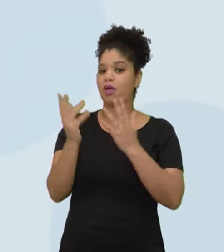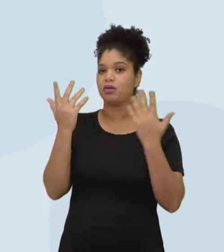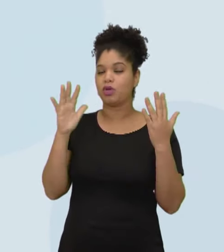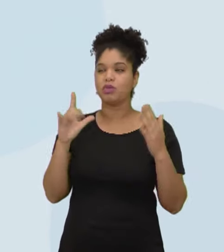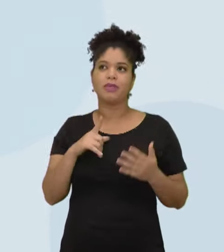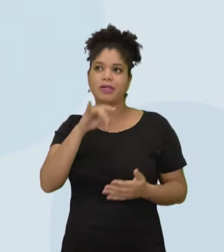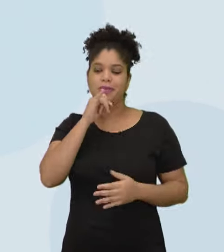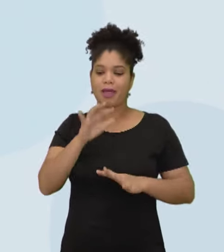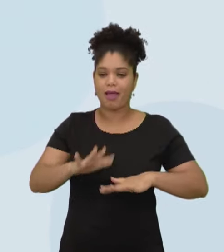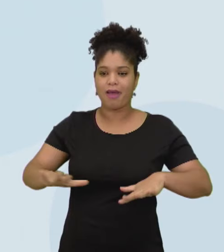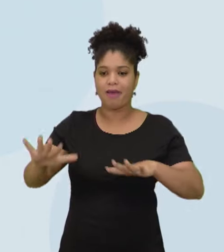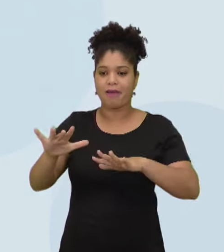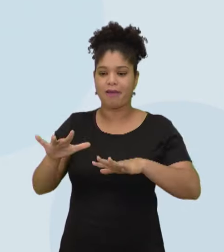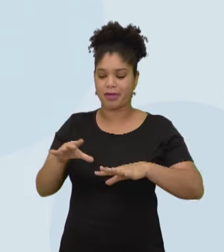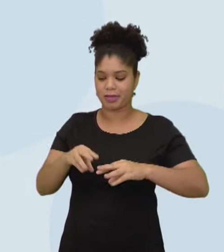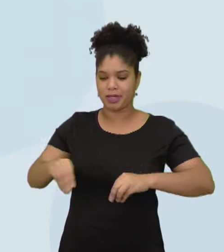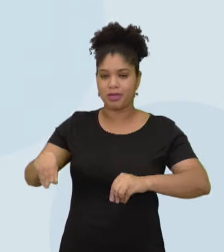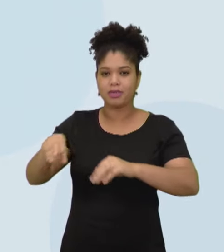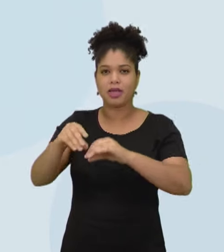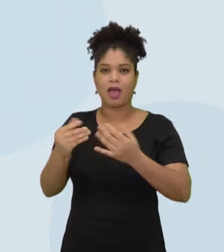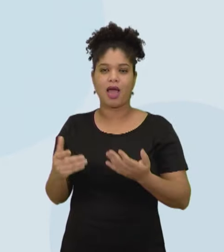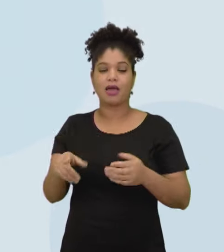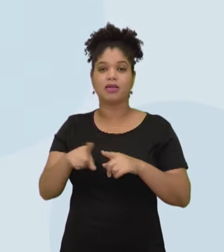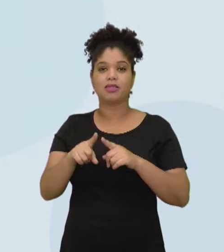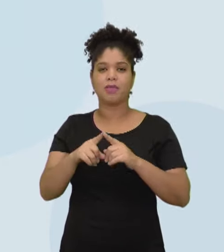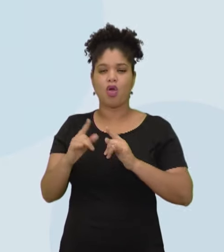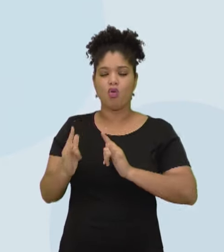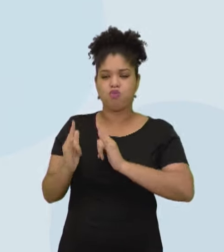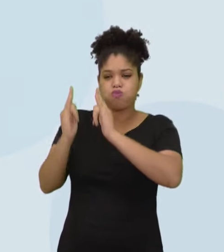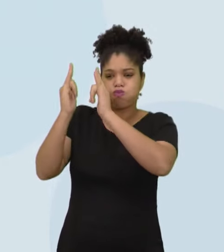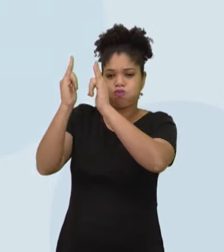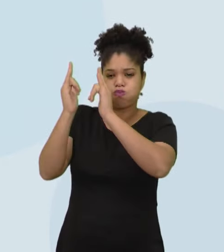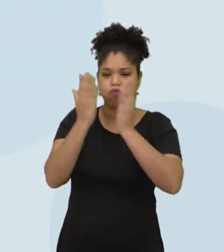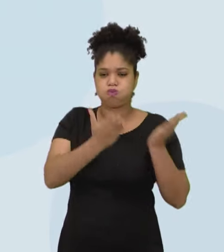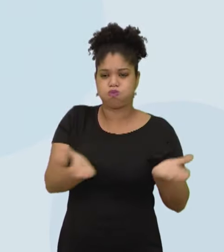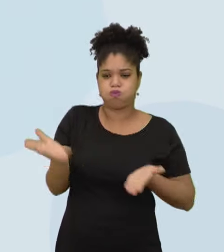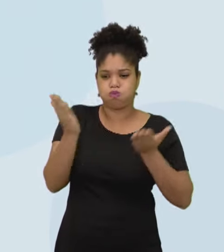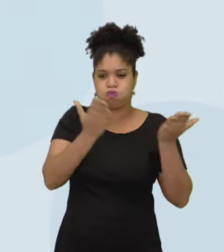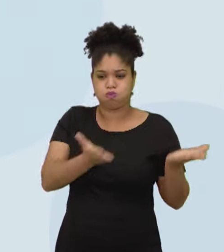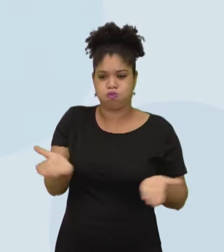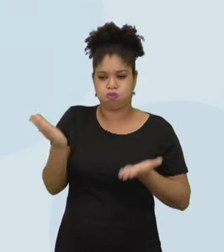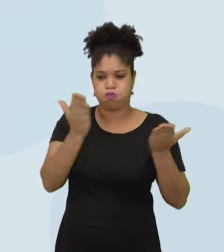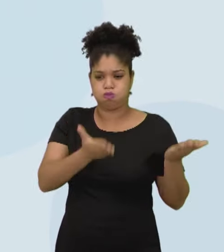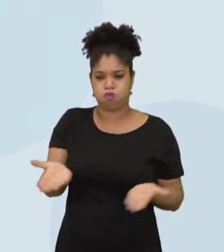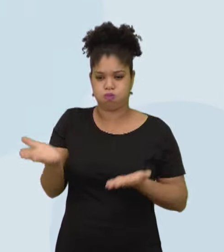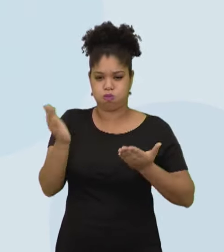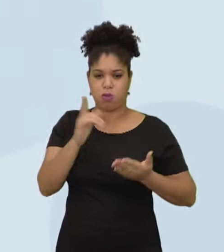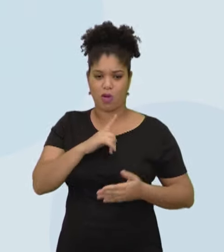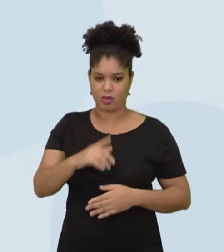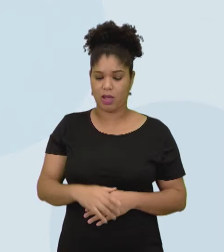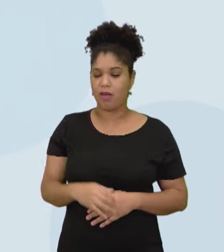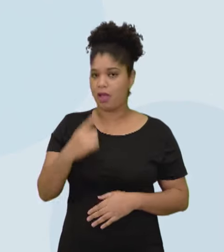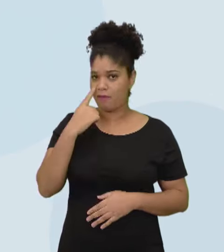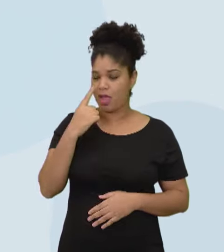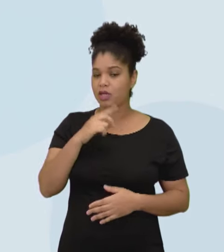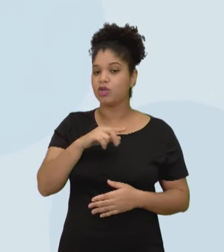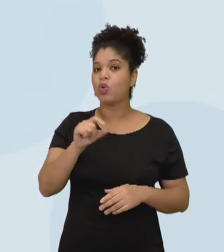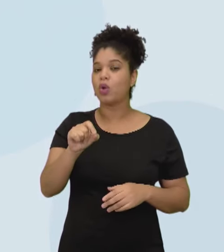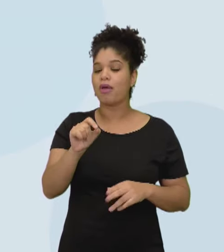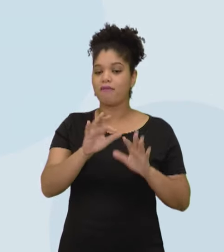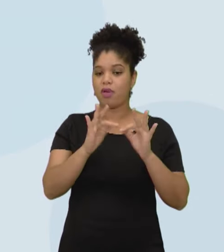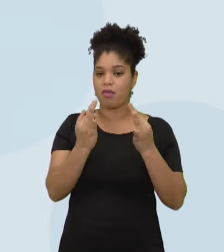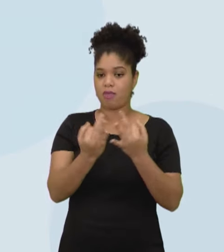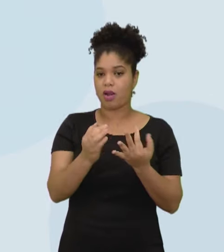terra e capital, prédios e máquinas, chamados de fatores de produção. E aí nós temos as